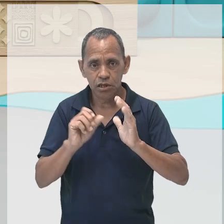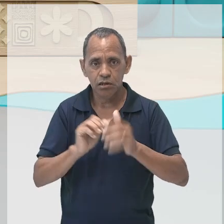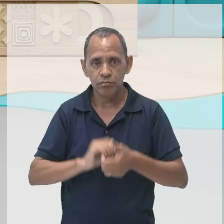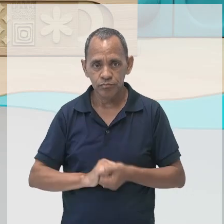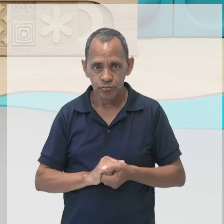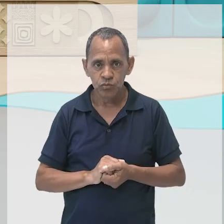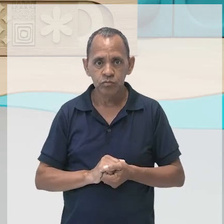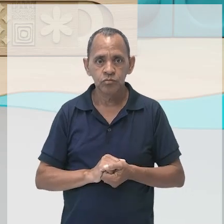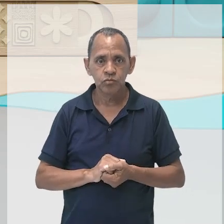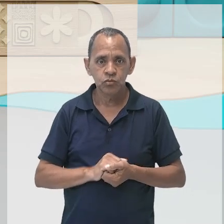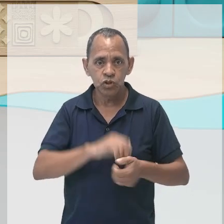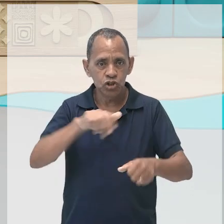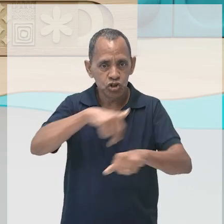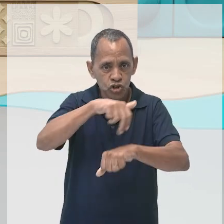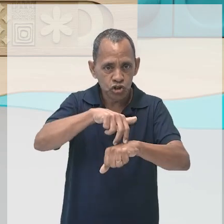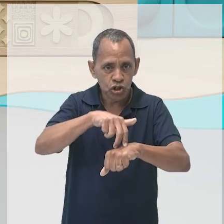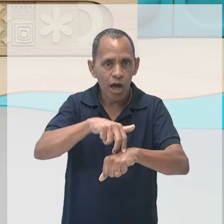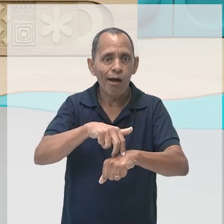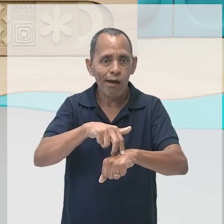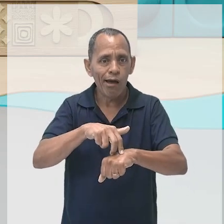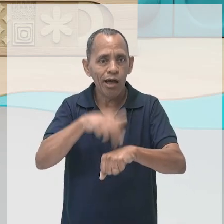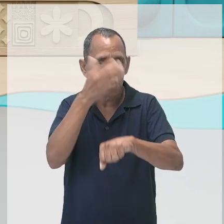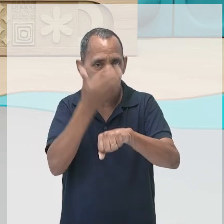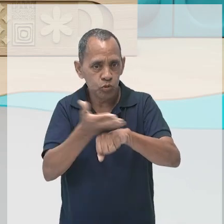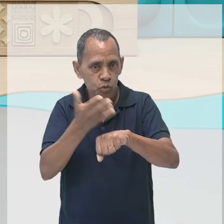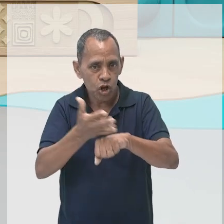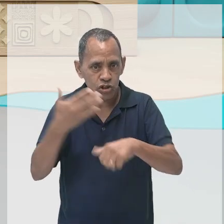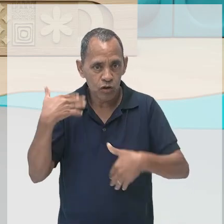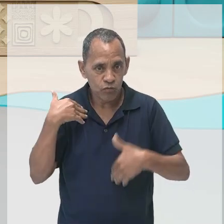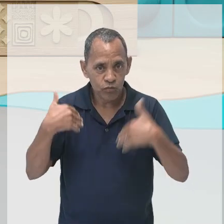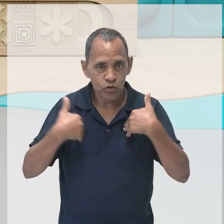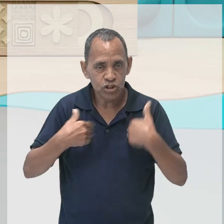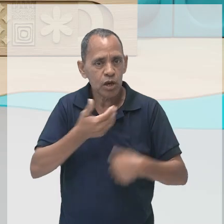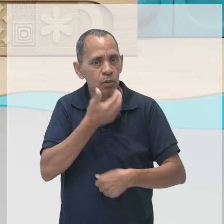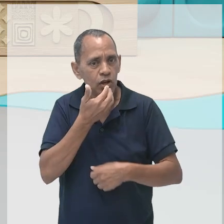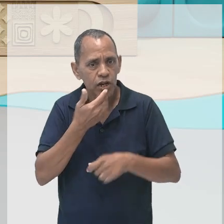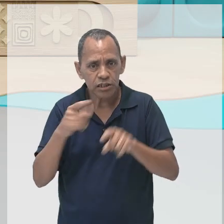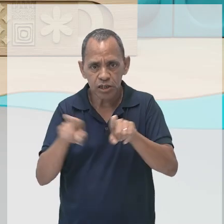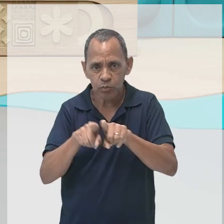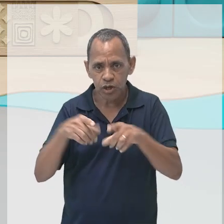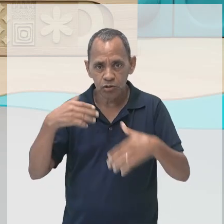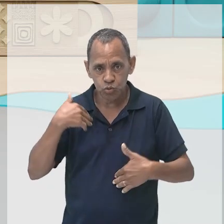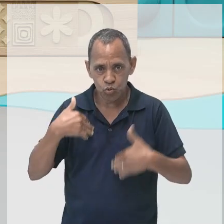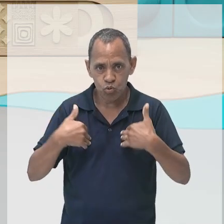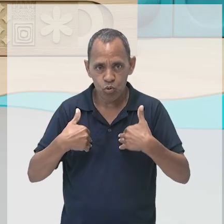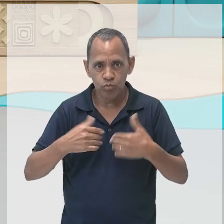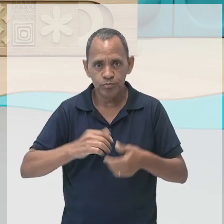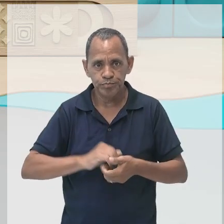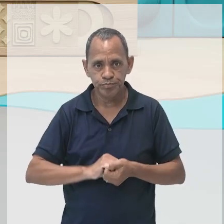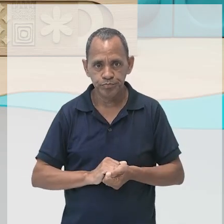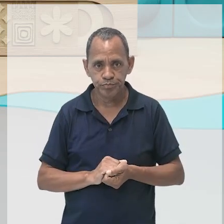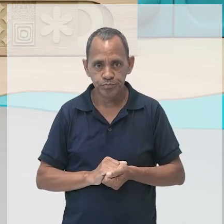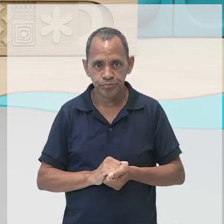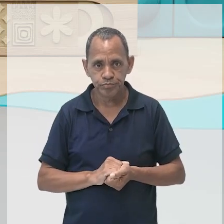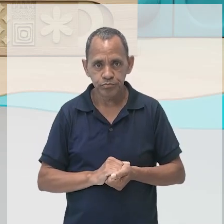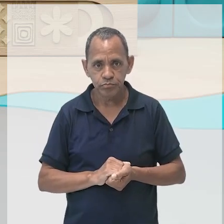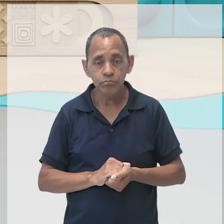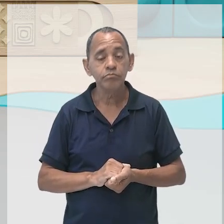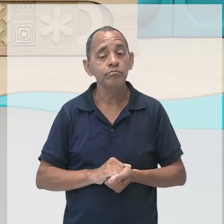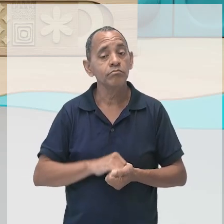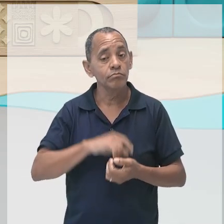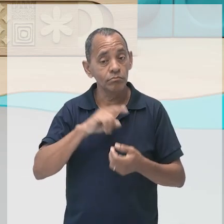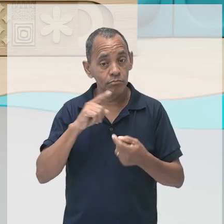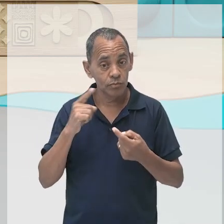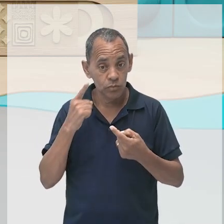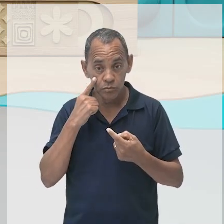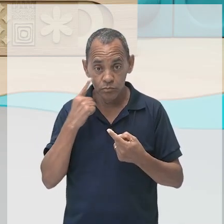de condicionamento físico, que é justamente melhorar essas capacidades físicas do nosso corpo. Nesse caso aqui, principalmente